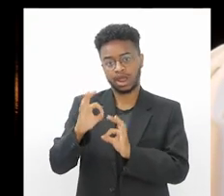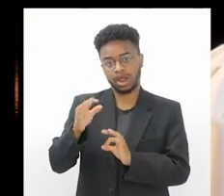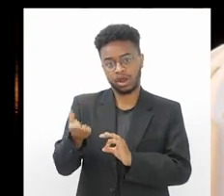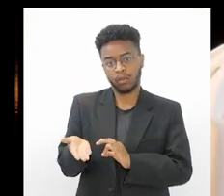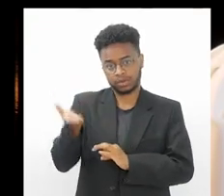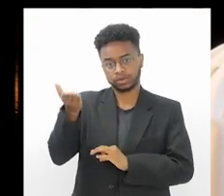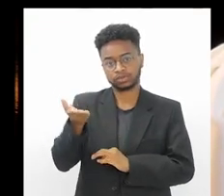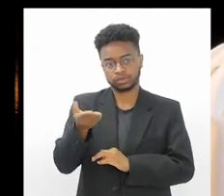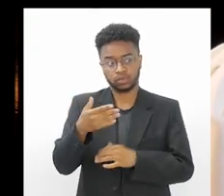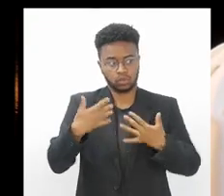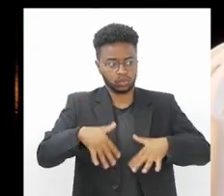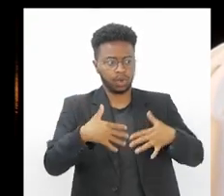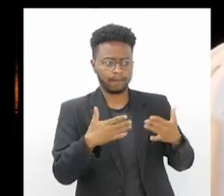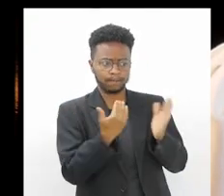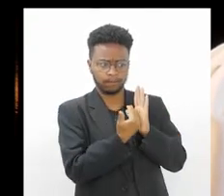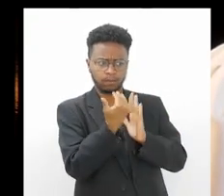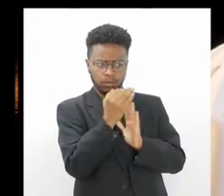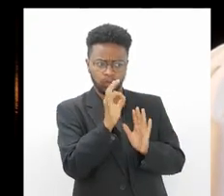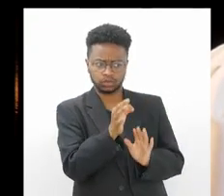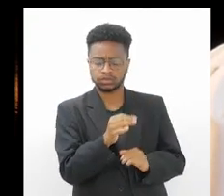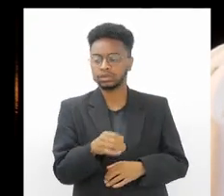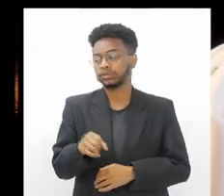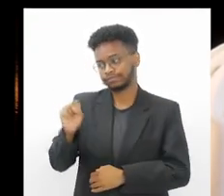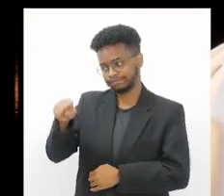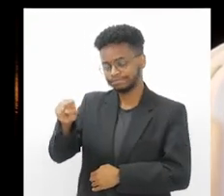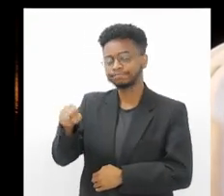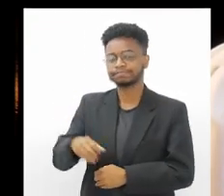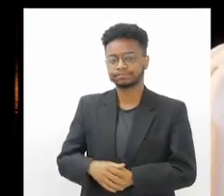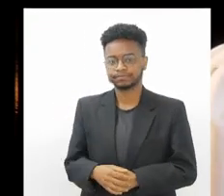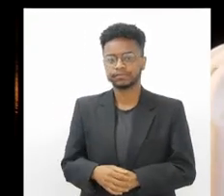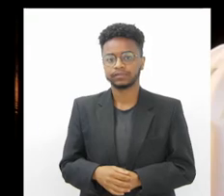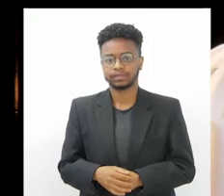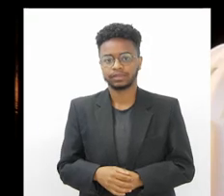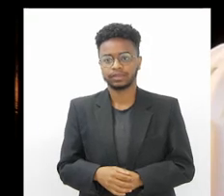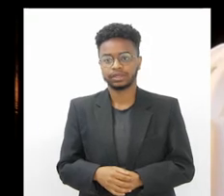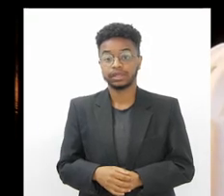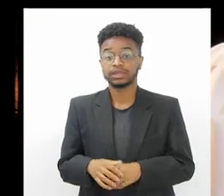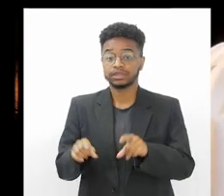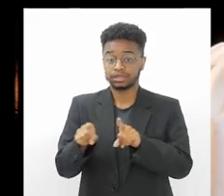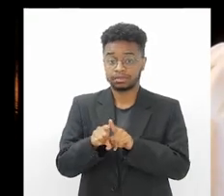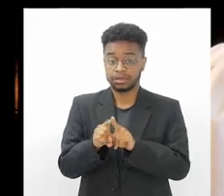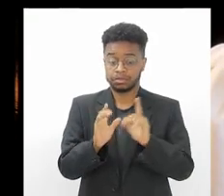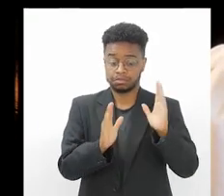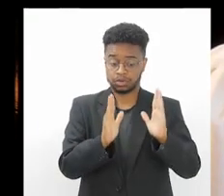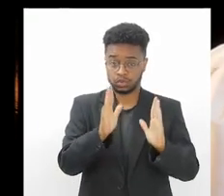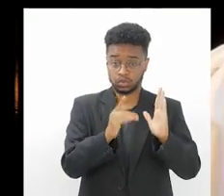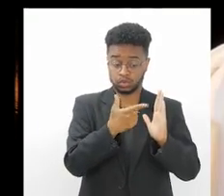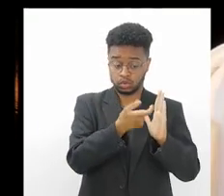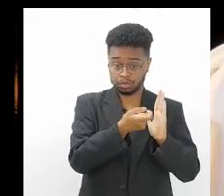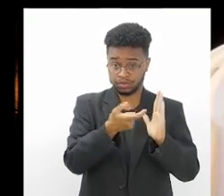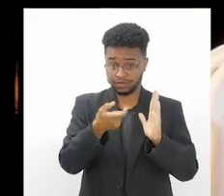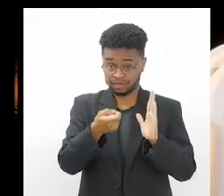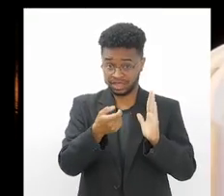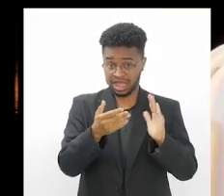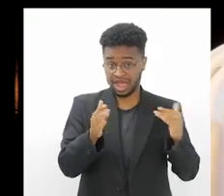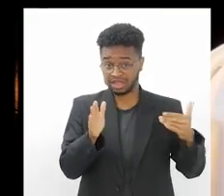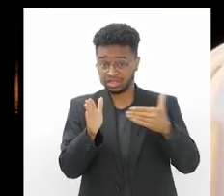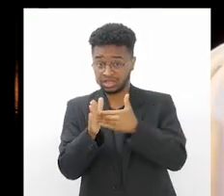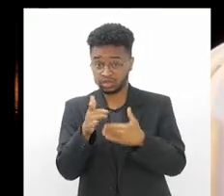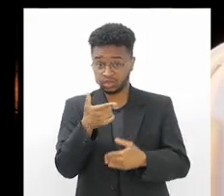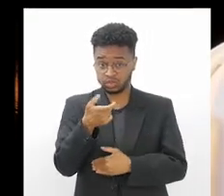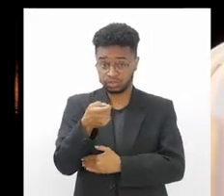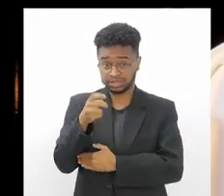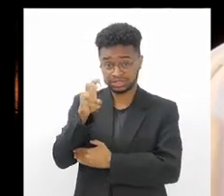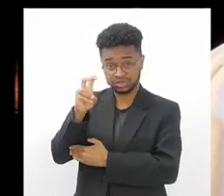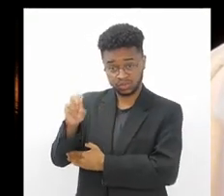muita coisa. Isso. E de que, de 2020 até 2050,